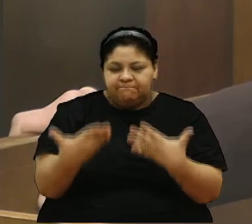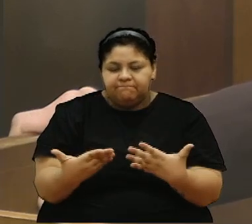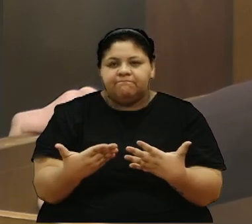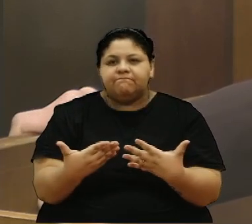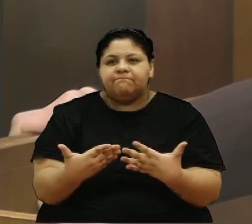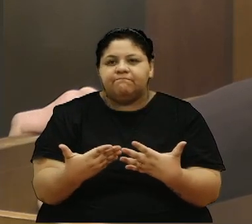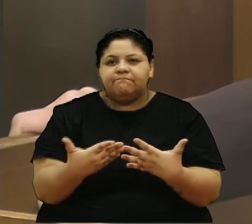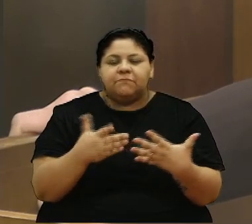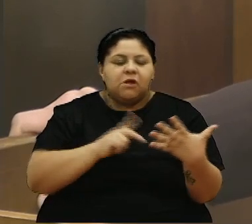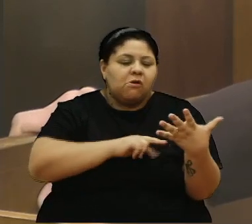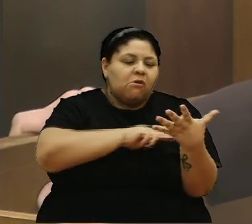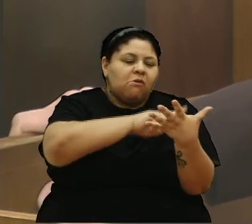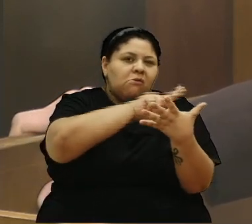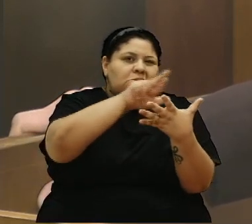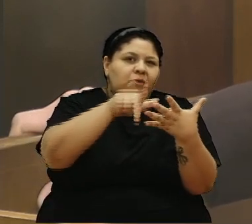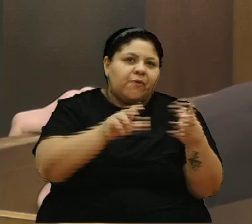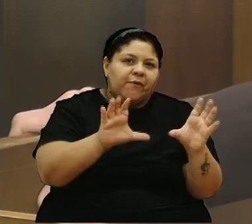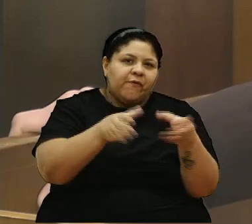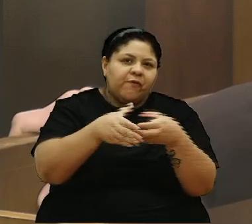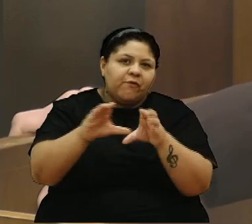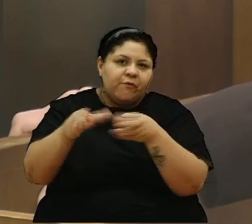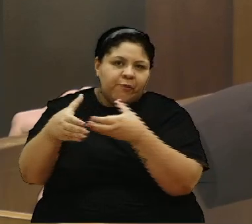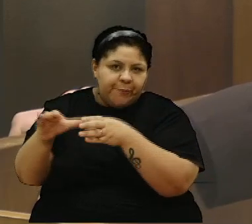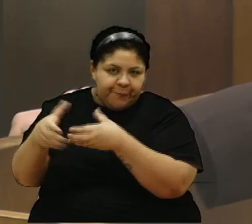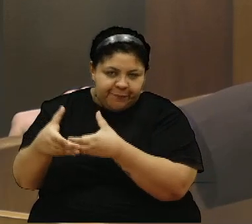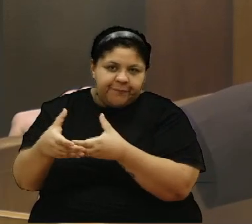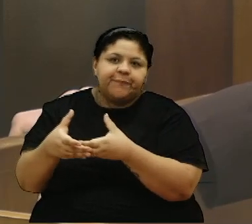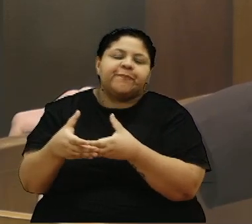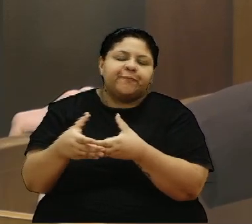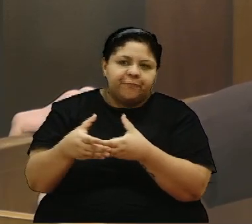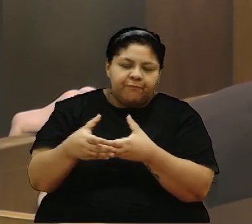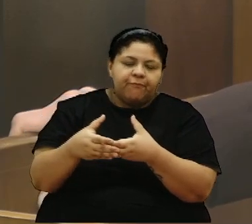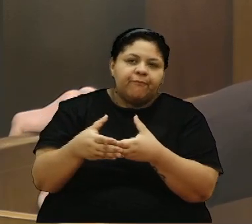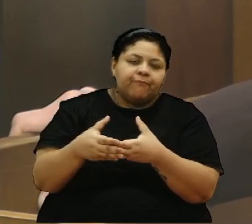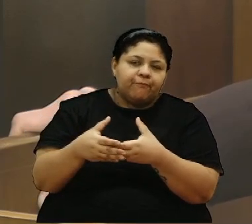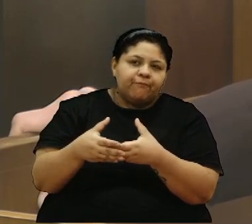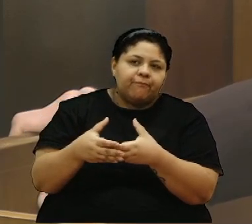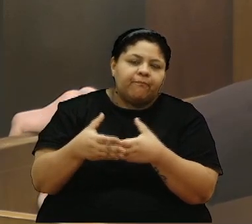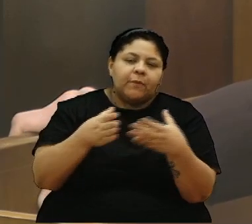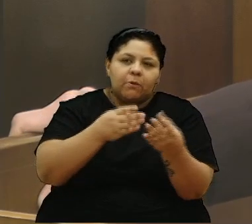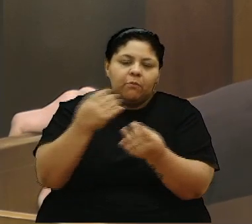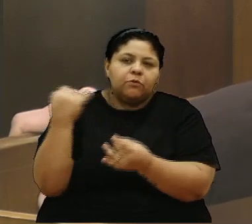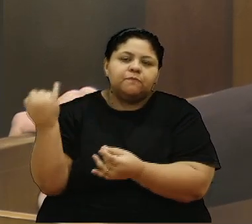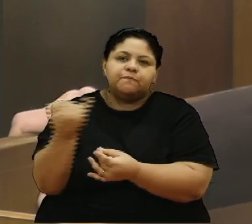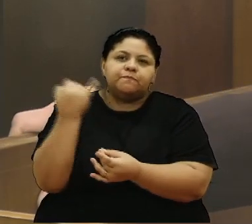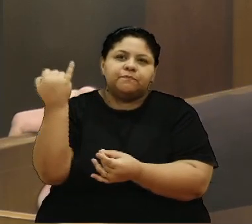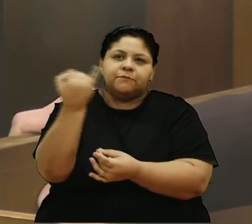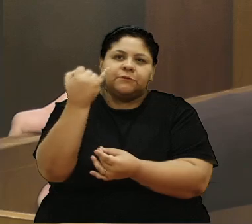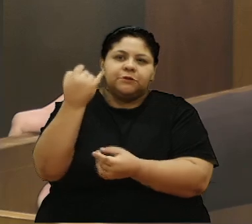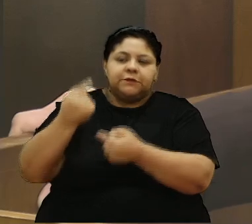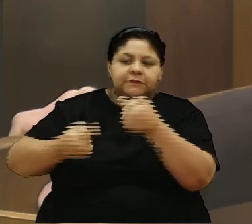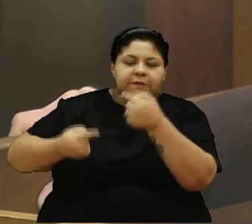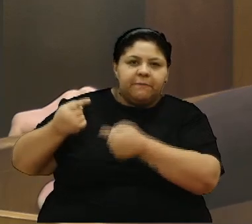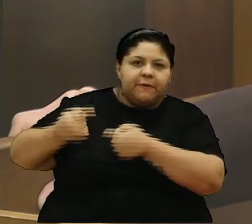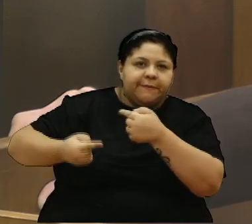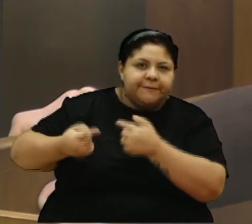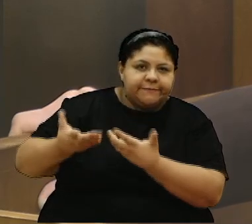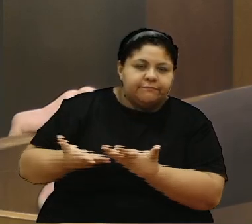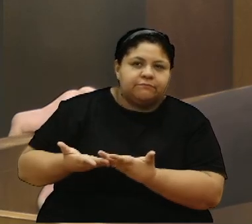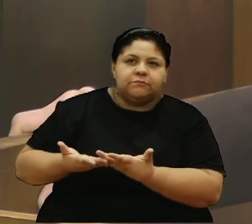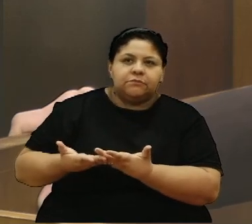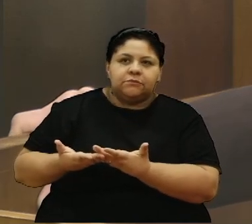envolve uma rede tremenda, do qual será muito importante esse debate,